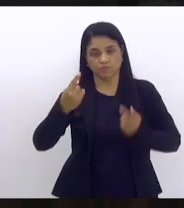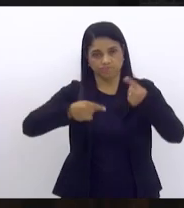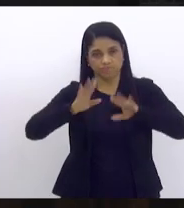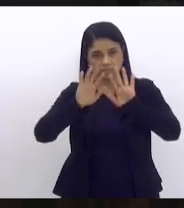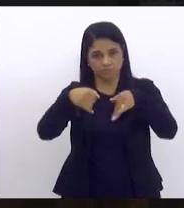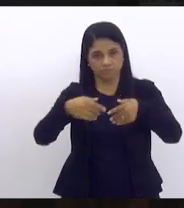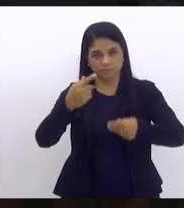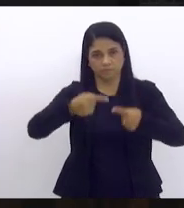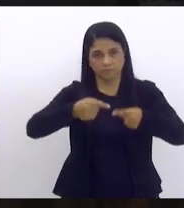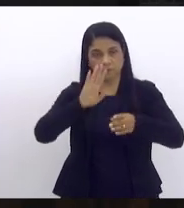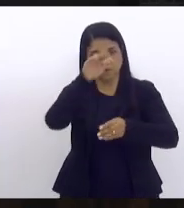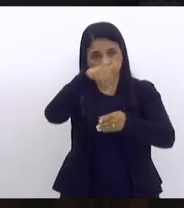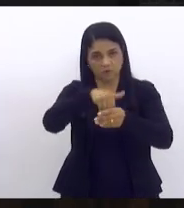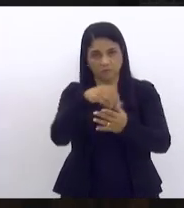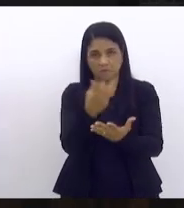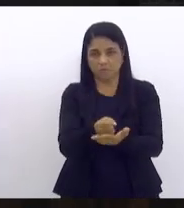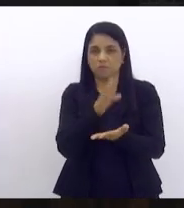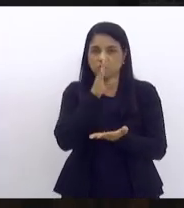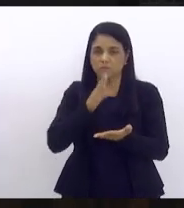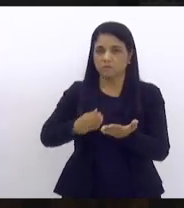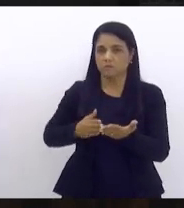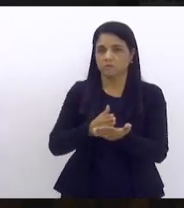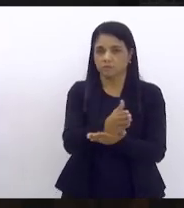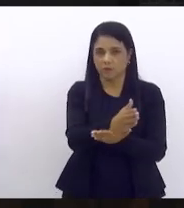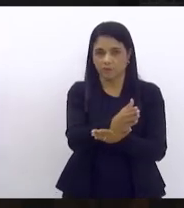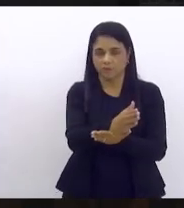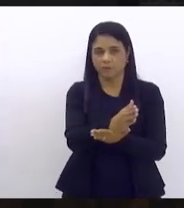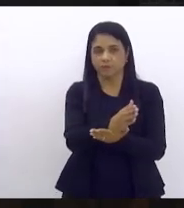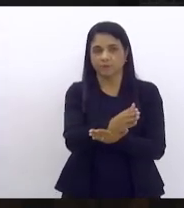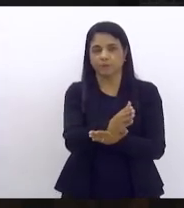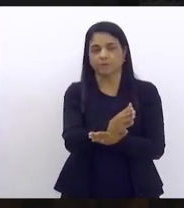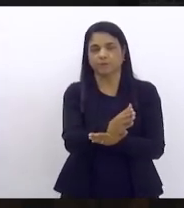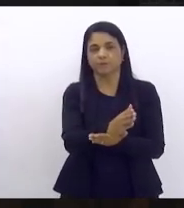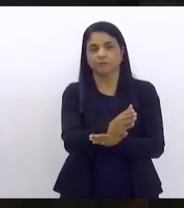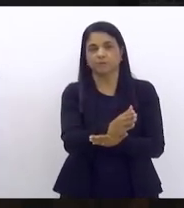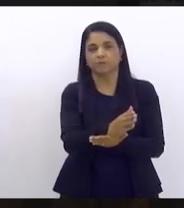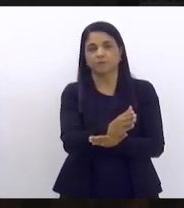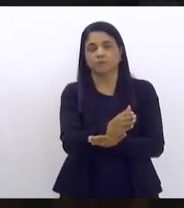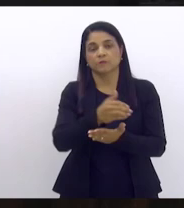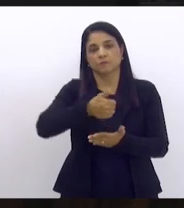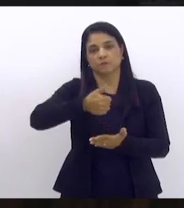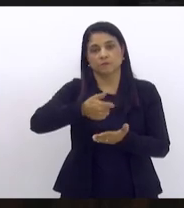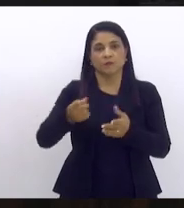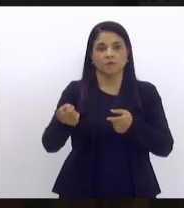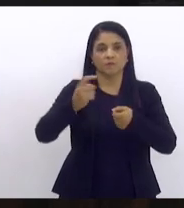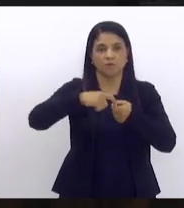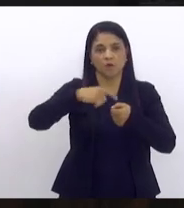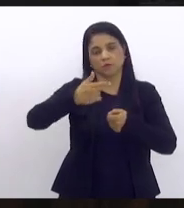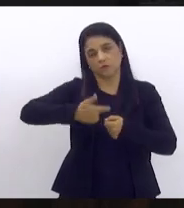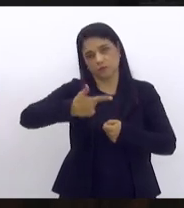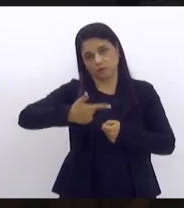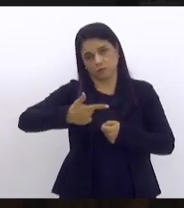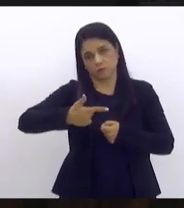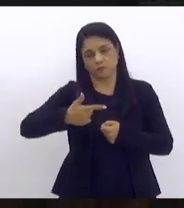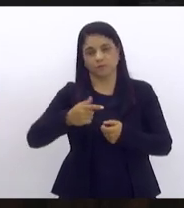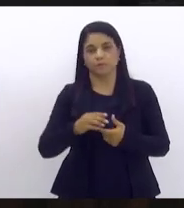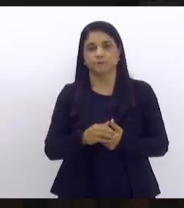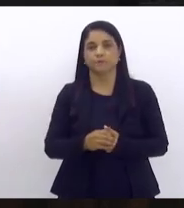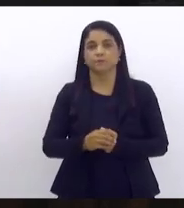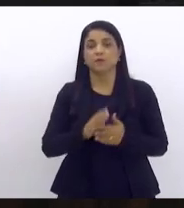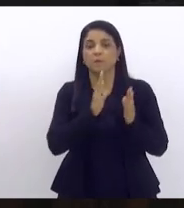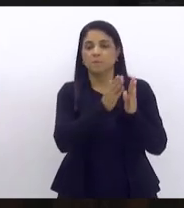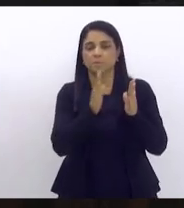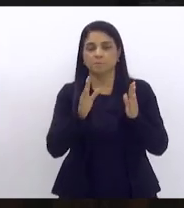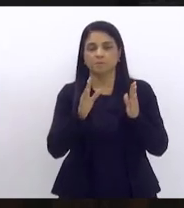discussão. Em votação, os senhores que aprovam permaneçam como estão. Aprovado em primeira e retorna em segunda. Senhor presidente, pela